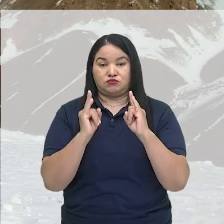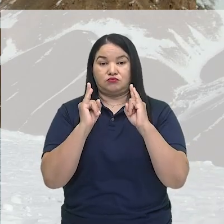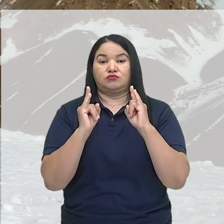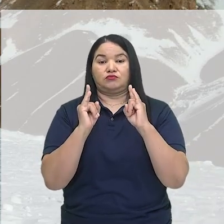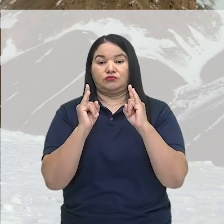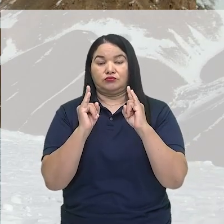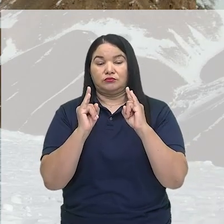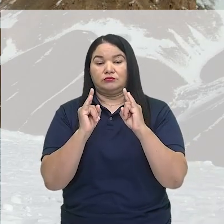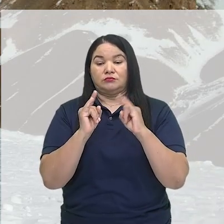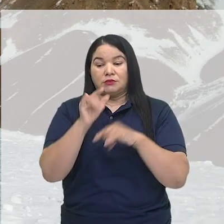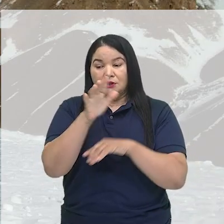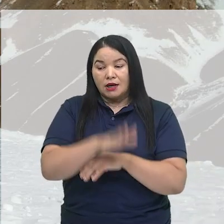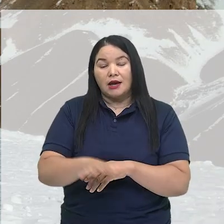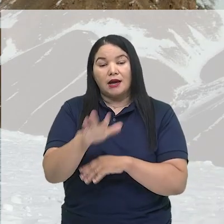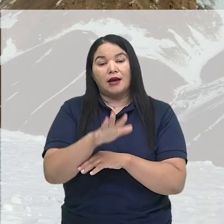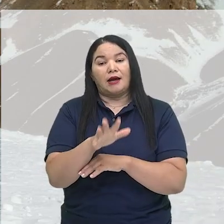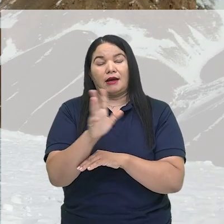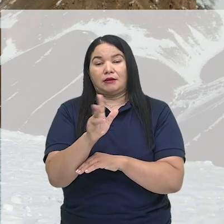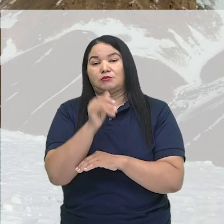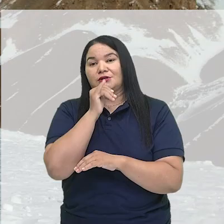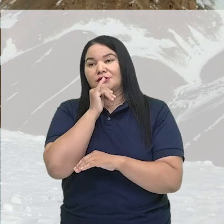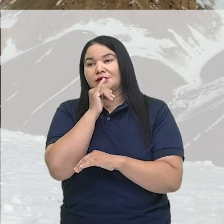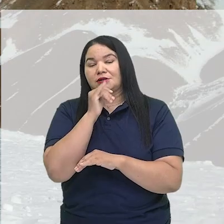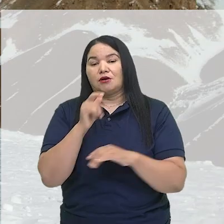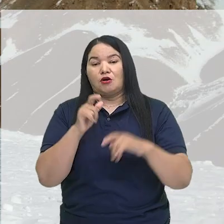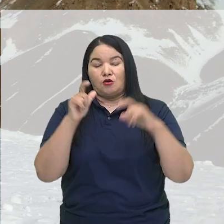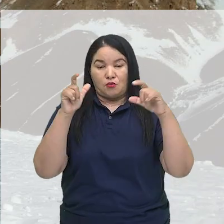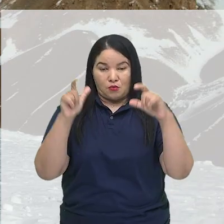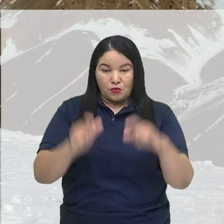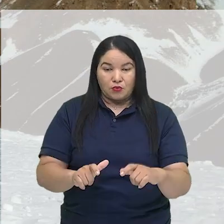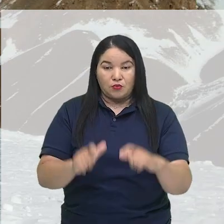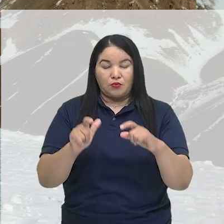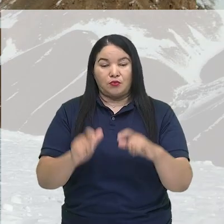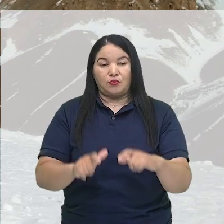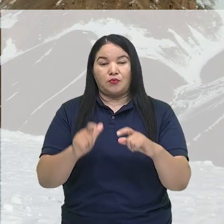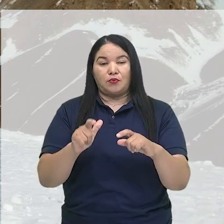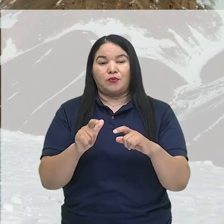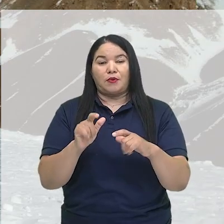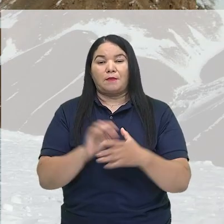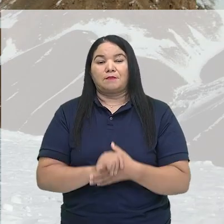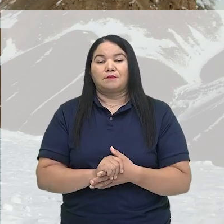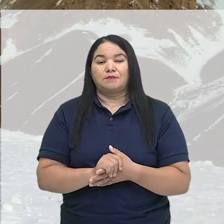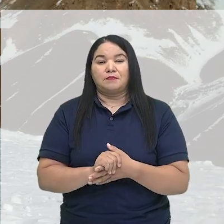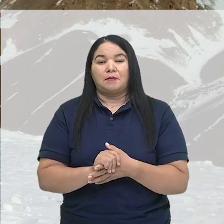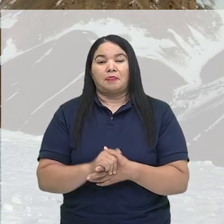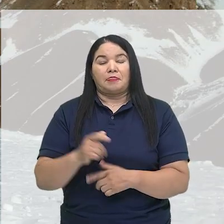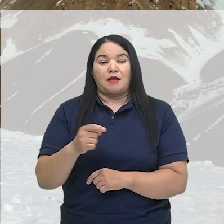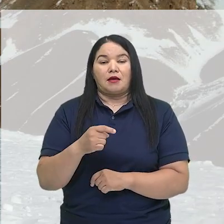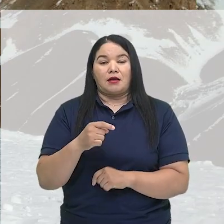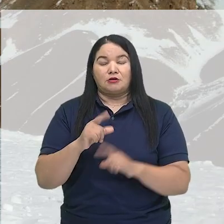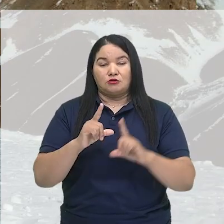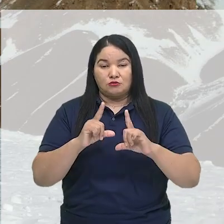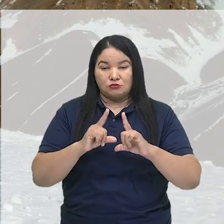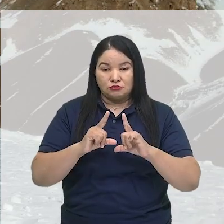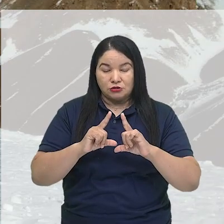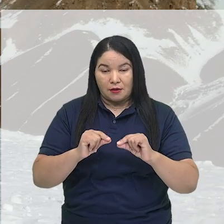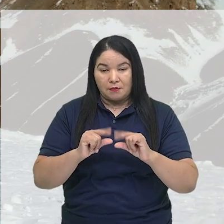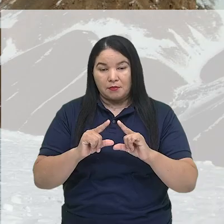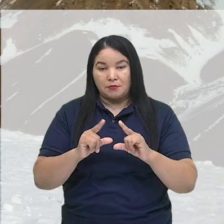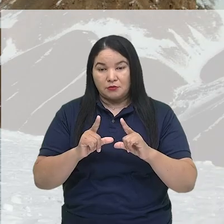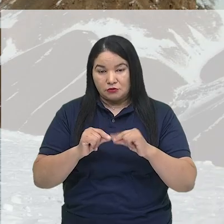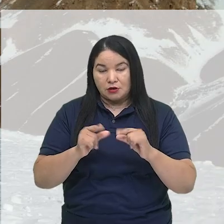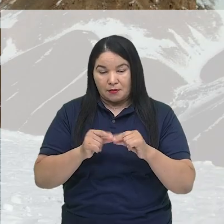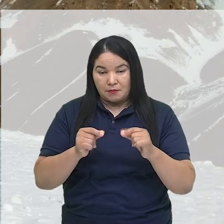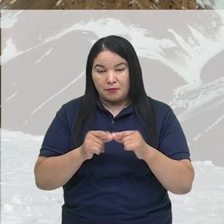nas regiões como no Oriente, né, no Japão, por exemplo, em